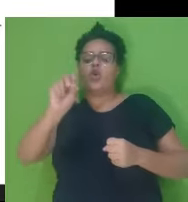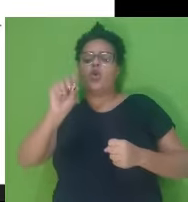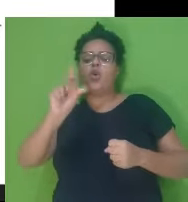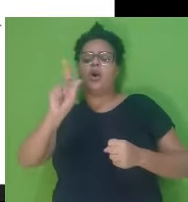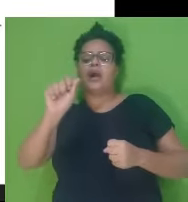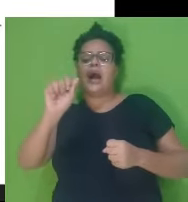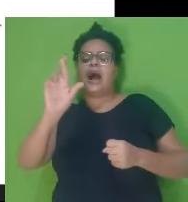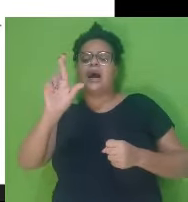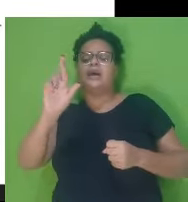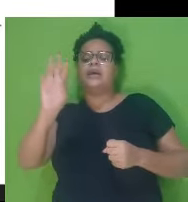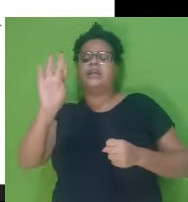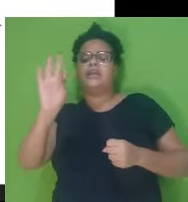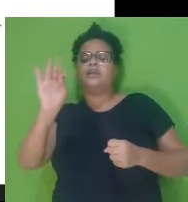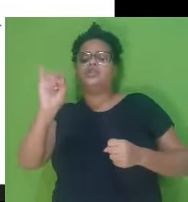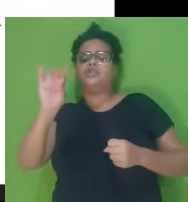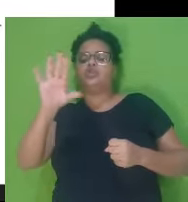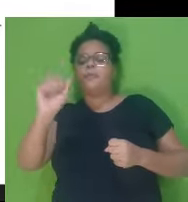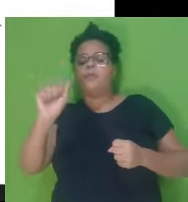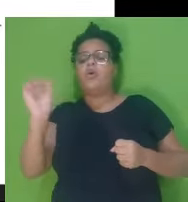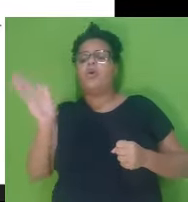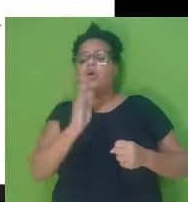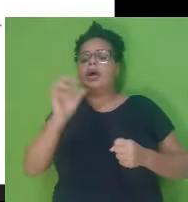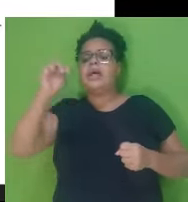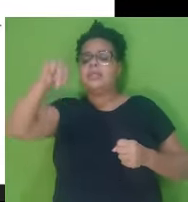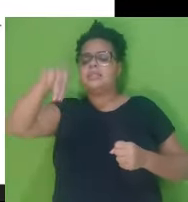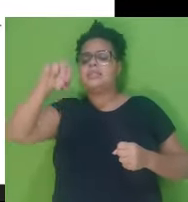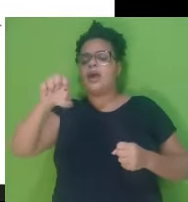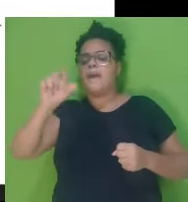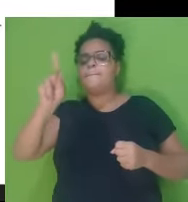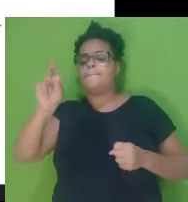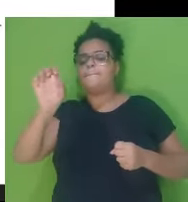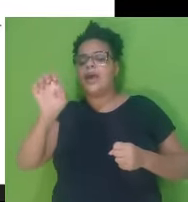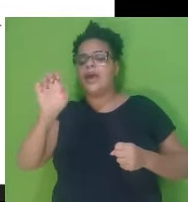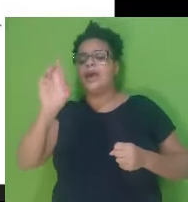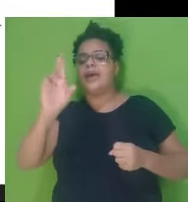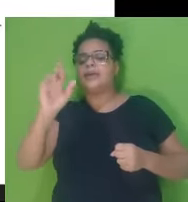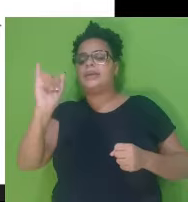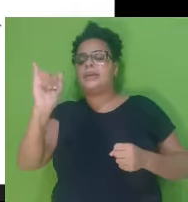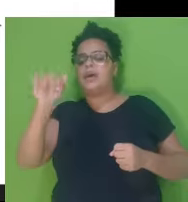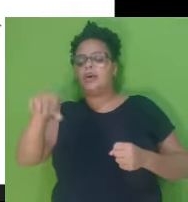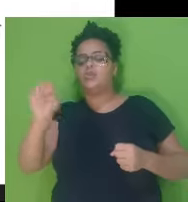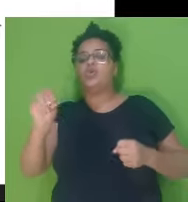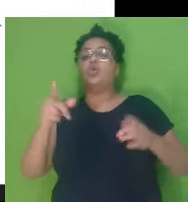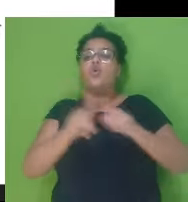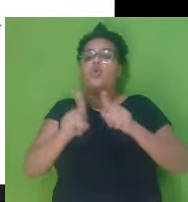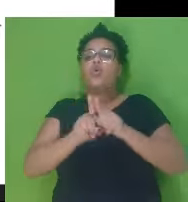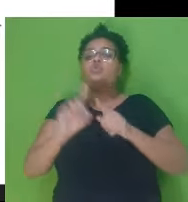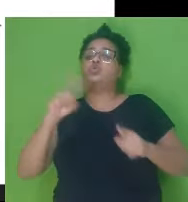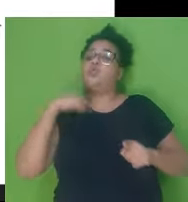né? E nós costumamos utilizar esta notação aqui para